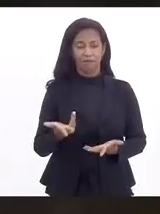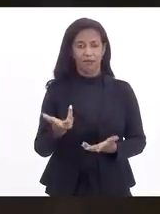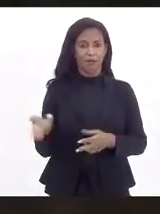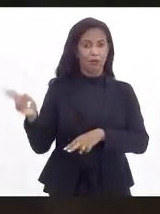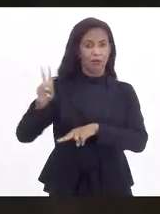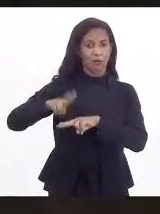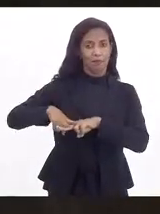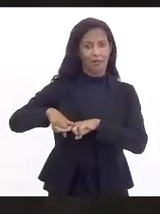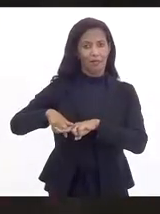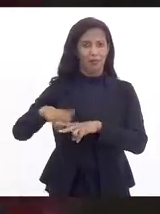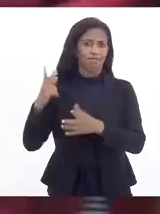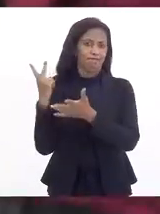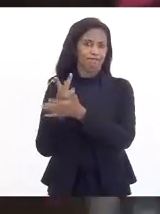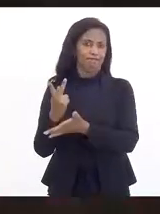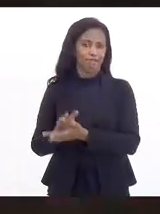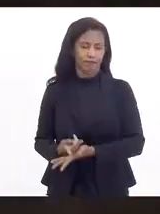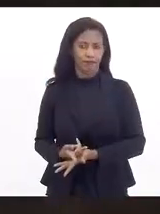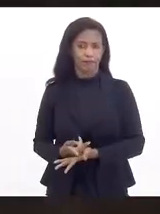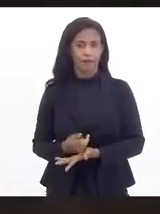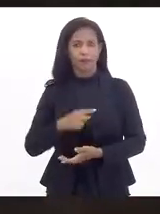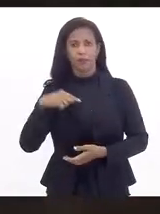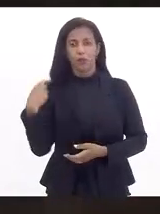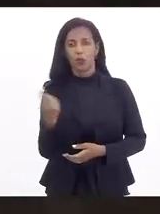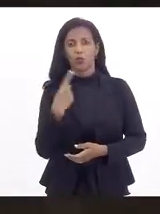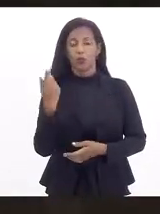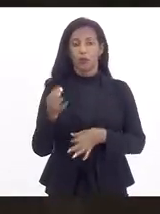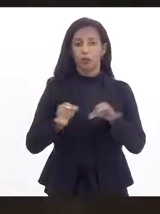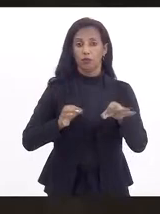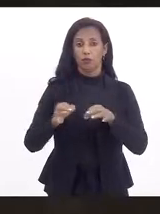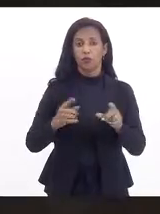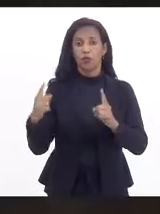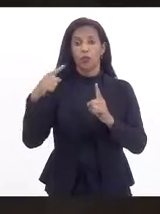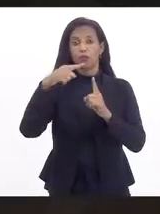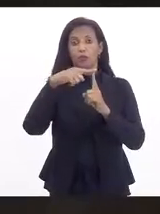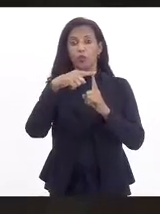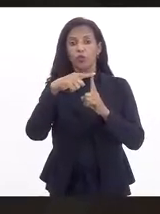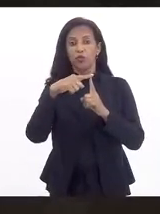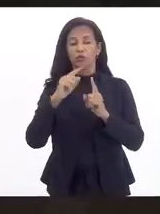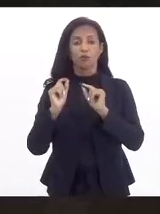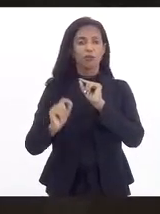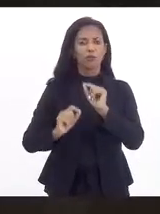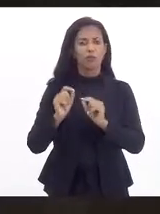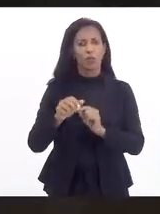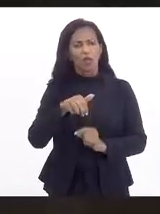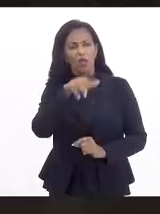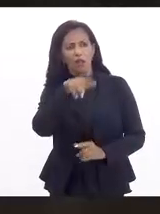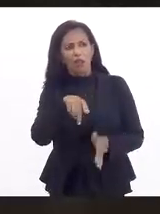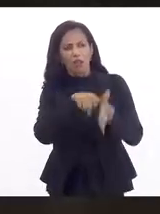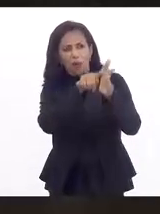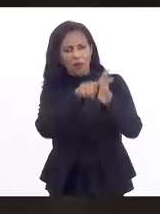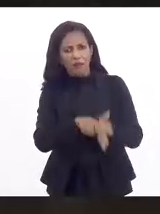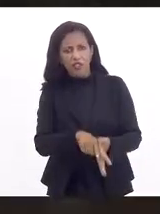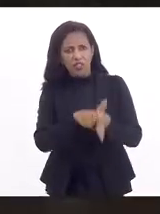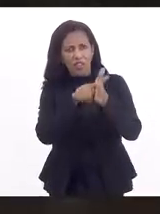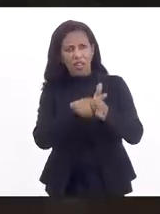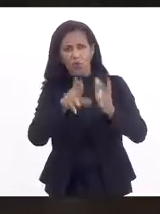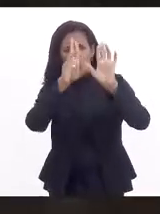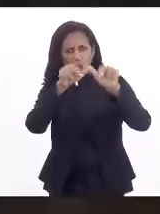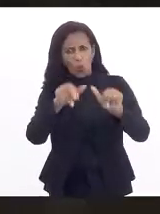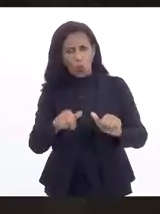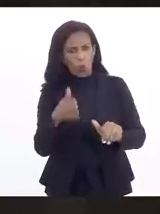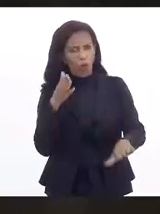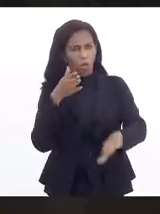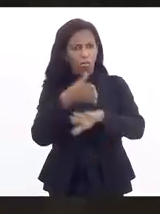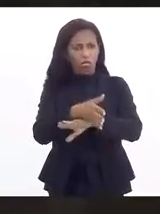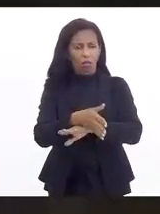absolutamente arbitrária. Então, o nosso projeto ele tem um objetivo simplesmente de seguinte: quem não é investigado pela polícia, quem nunca teve nenhuma passagem,